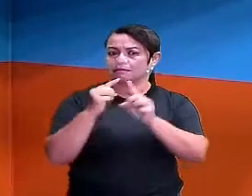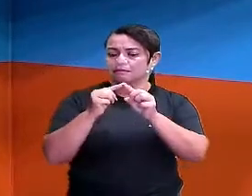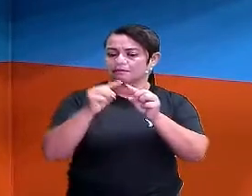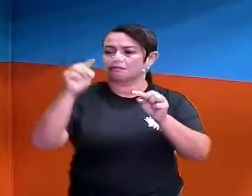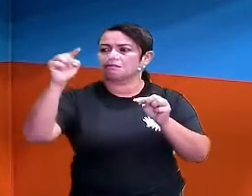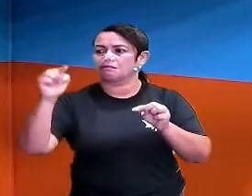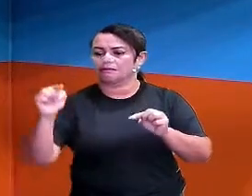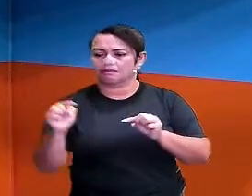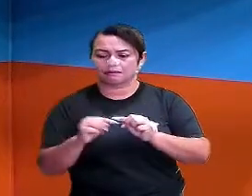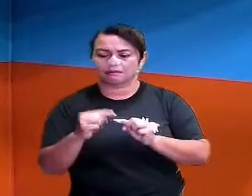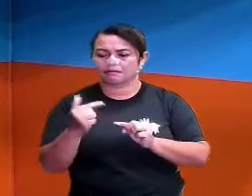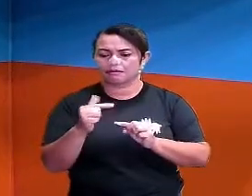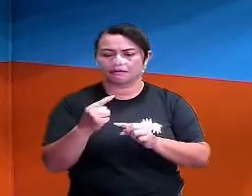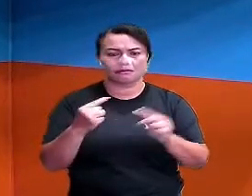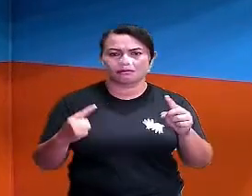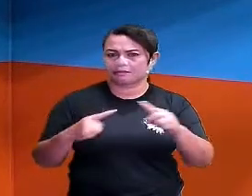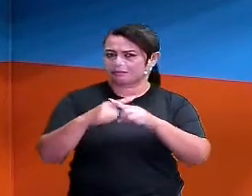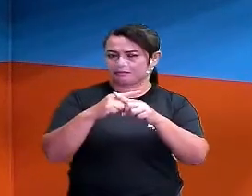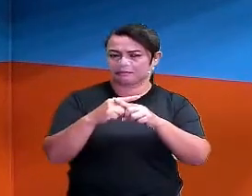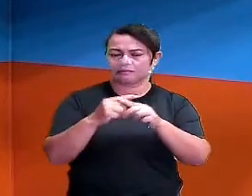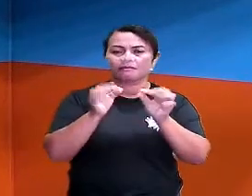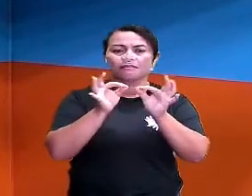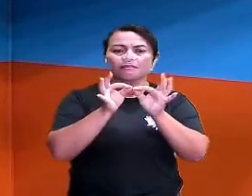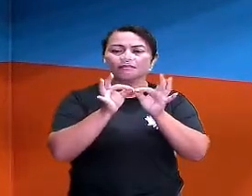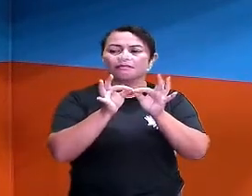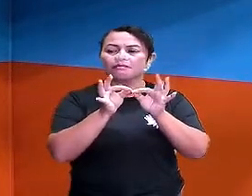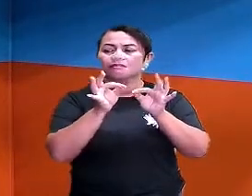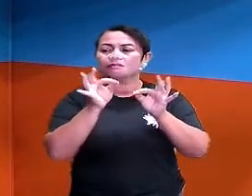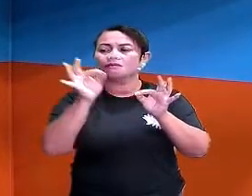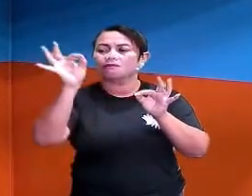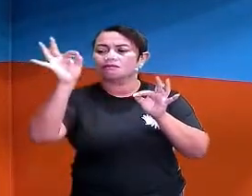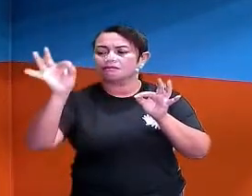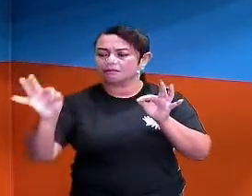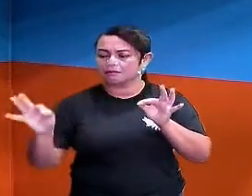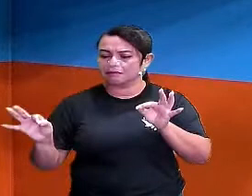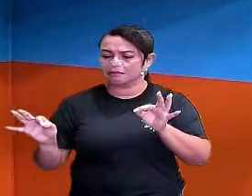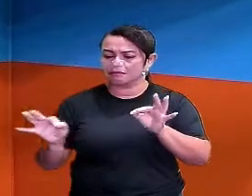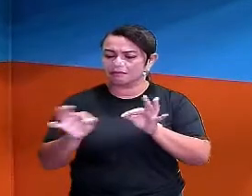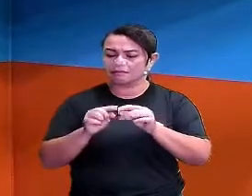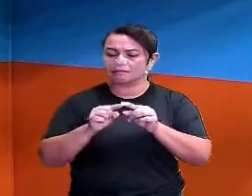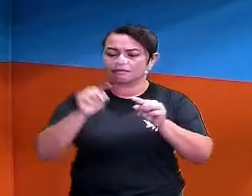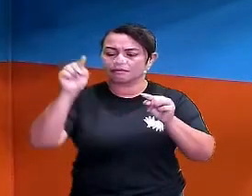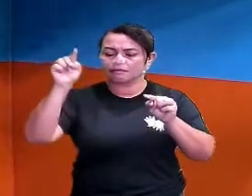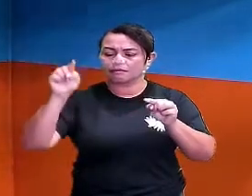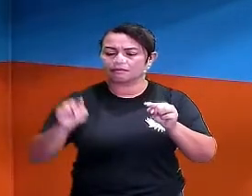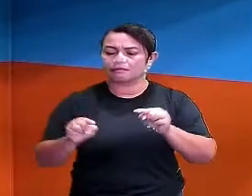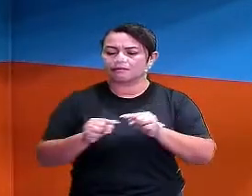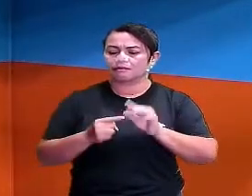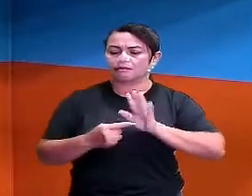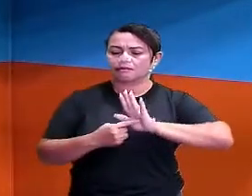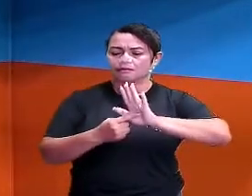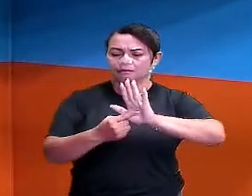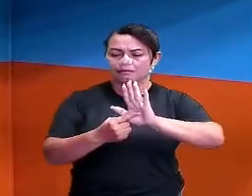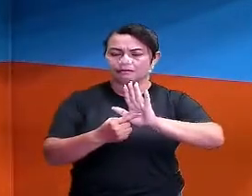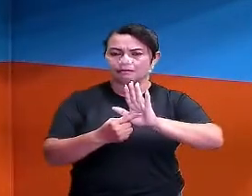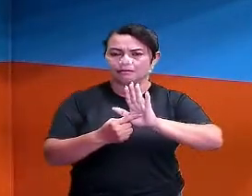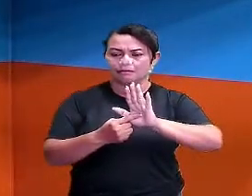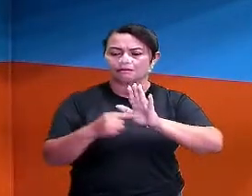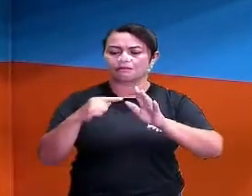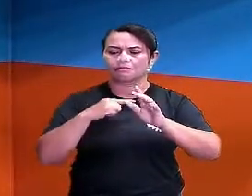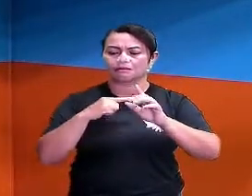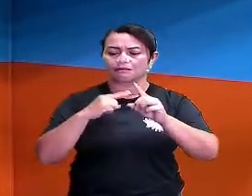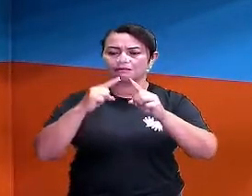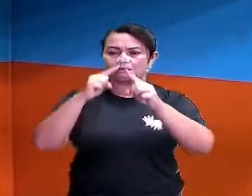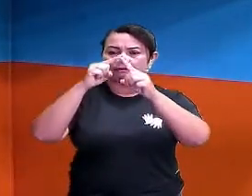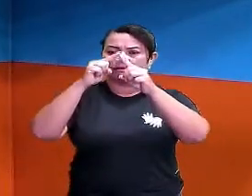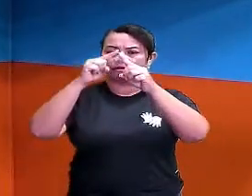né? Eles não se cruzam, são linhas fechadas que não se cruzam. Então, a gente vê a representação aqui de um polígono em que eu tenho